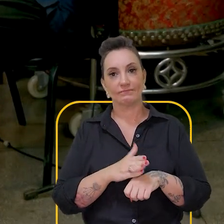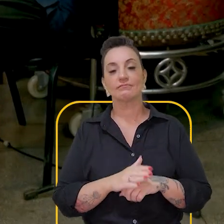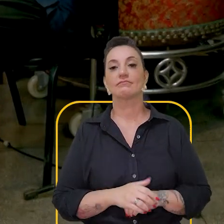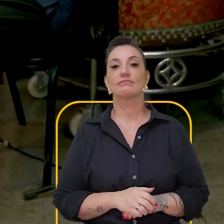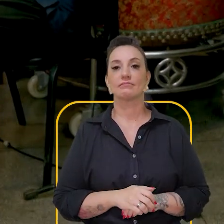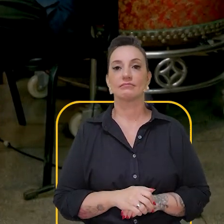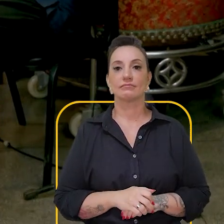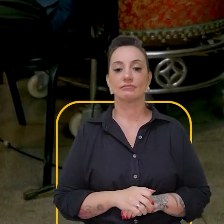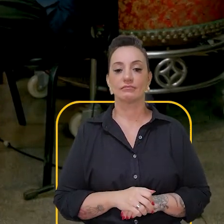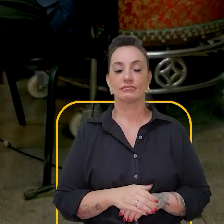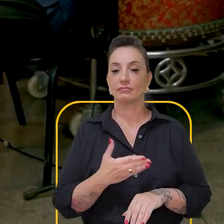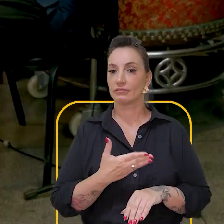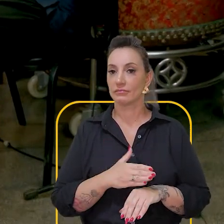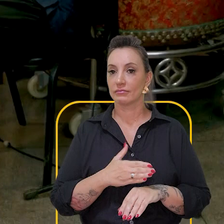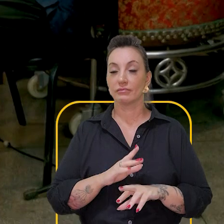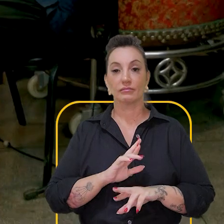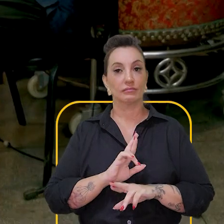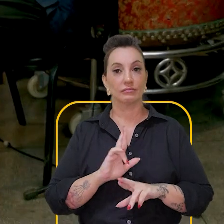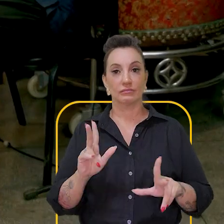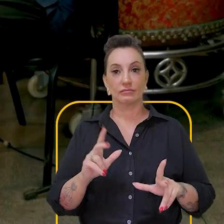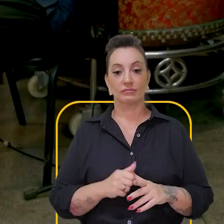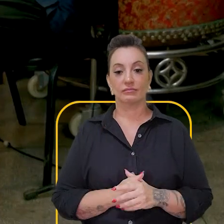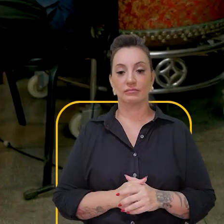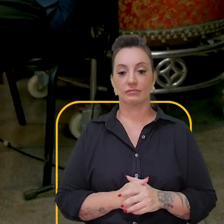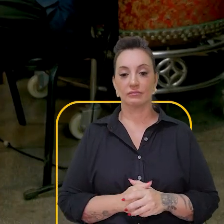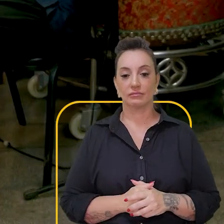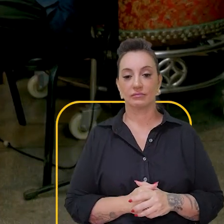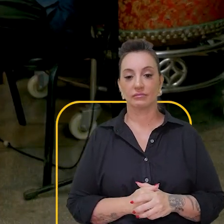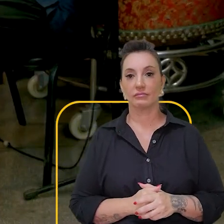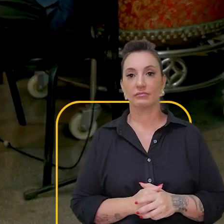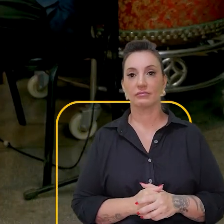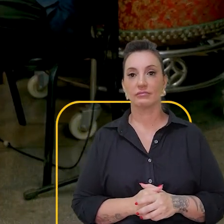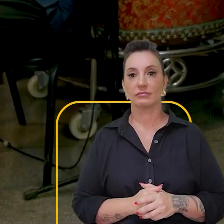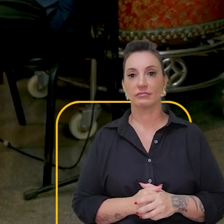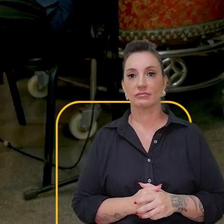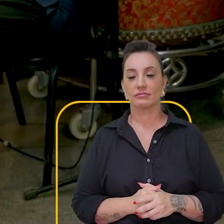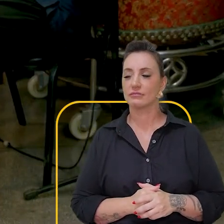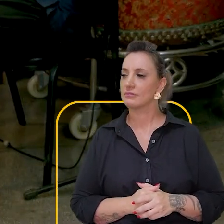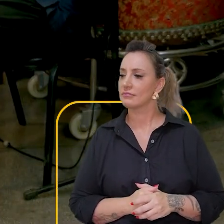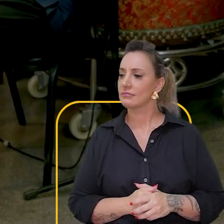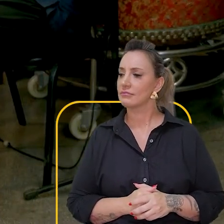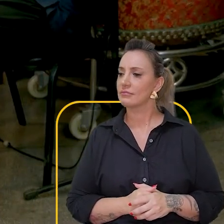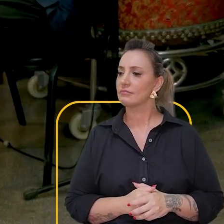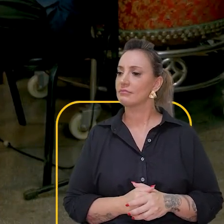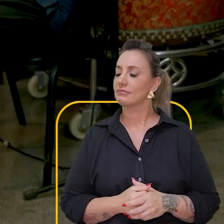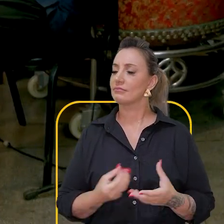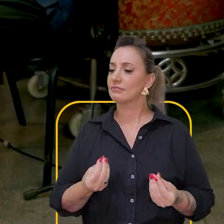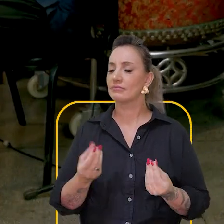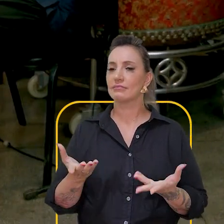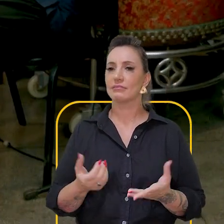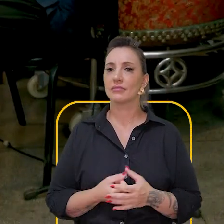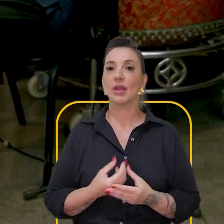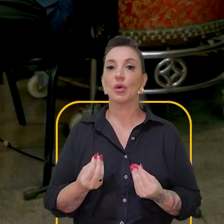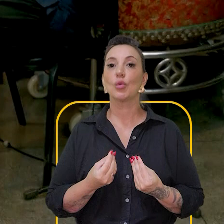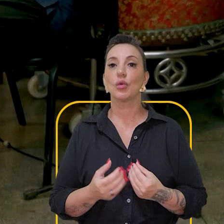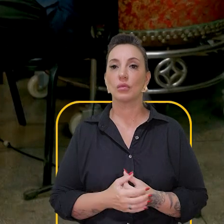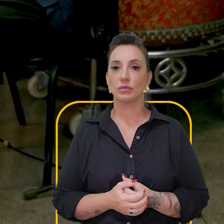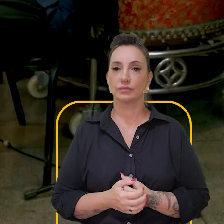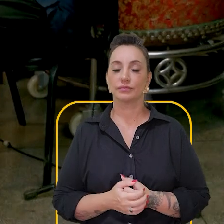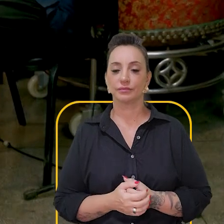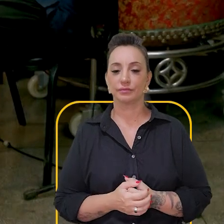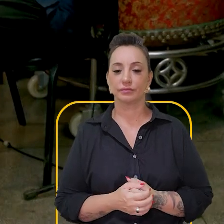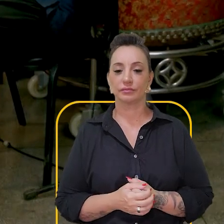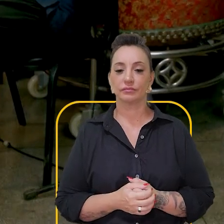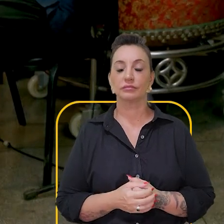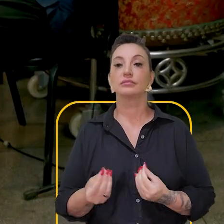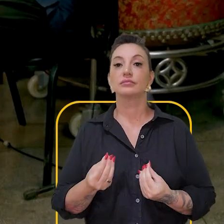falou Poxa vida como é que você né Com quem que você pegou isso ele falou ah cara eu fui pesquisar Porque